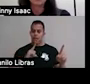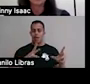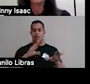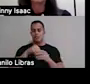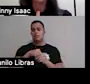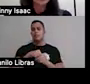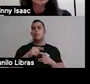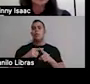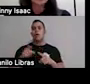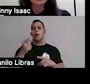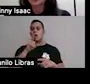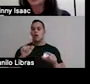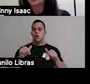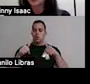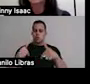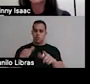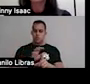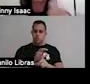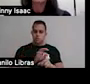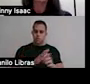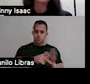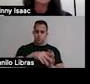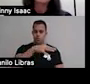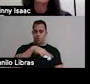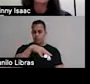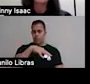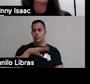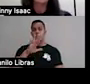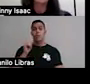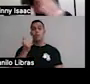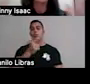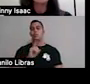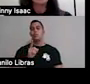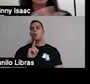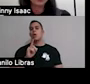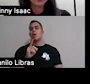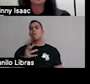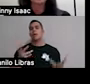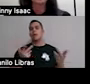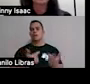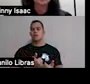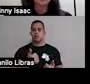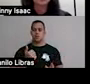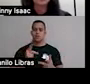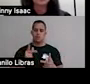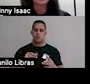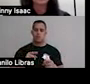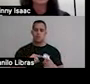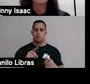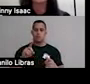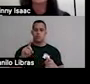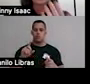consegue atuar sobre os receptores canabinoides. De maneira não tão efetiva quanto a anandamida e o 2-AG, que são